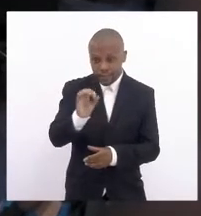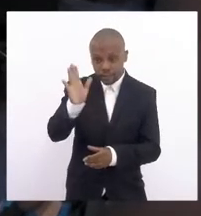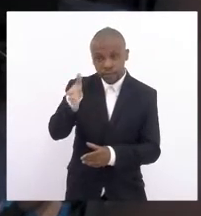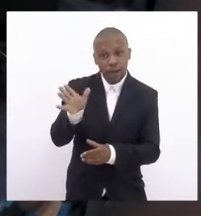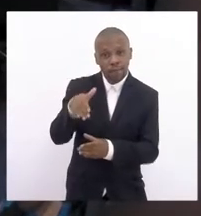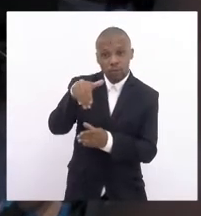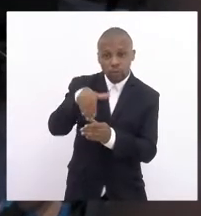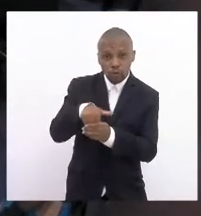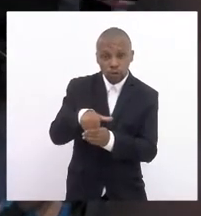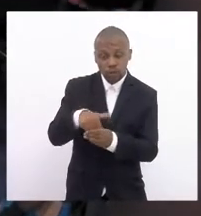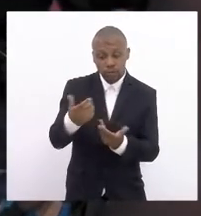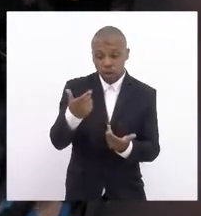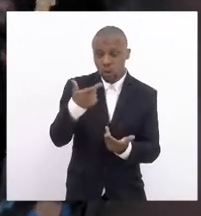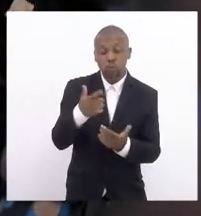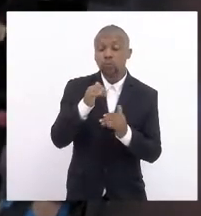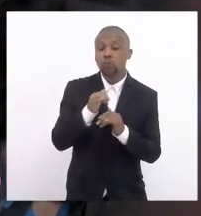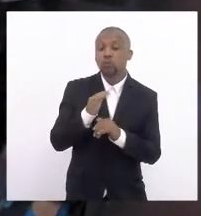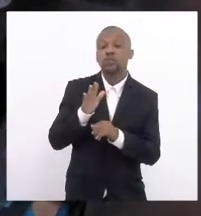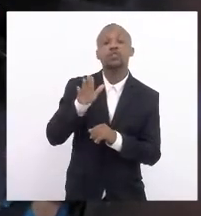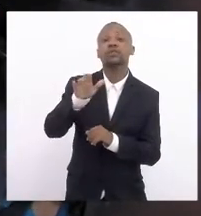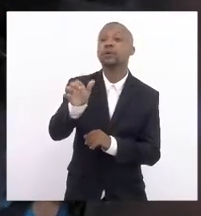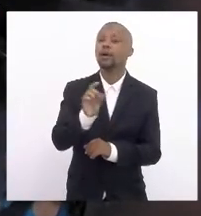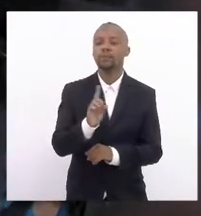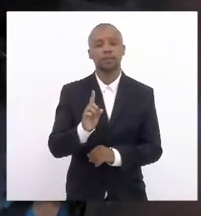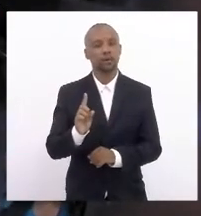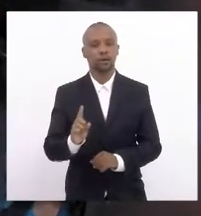não chama.